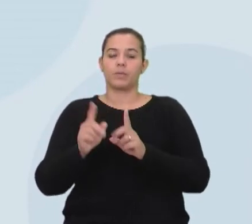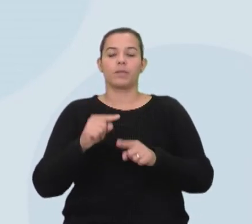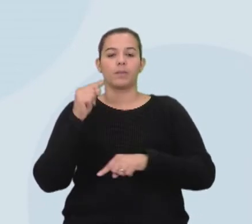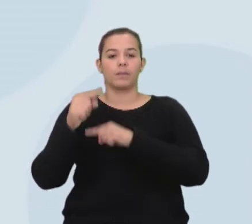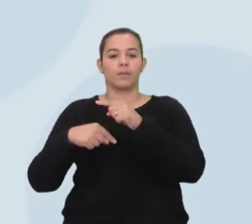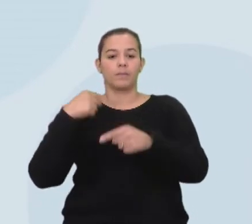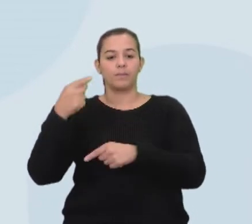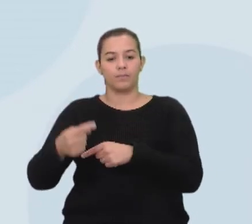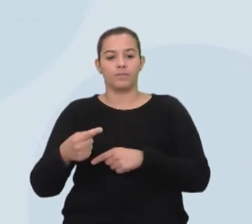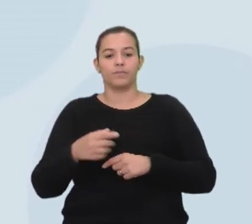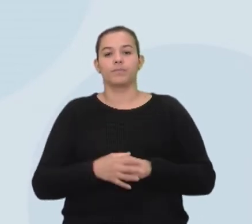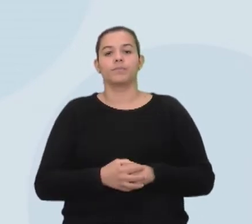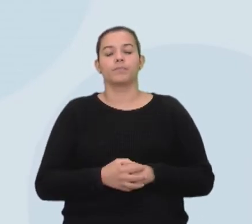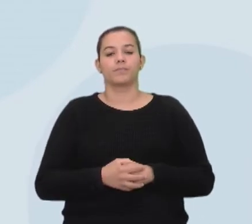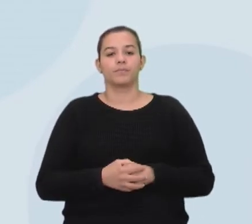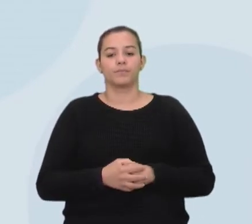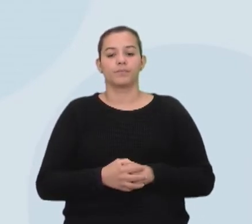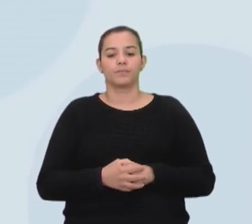experiência colonial.